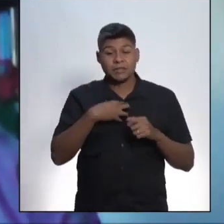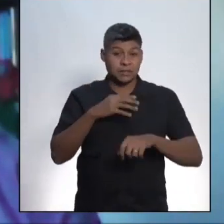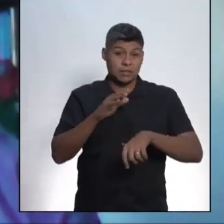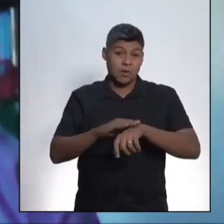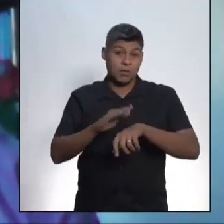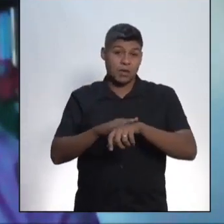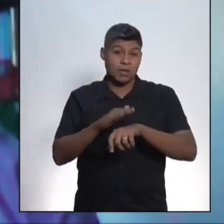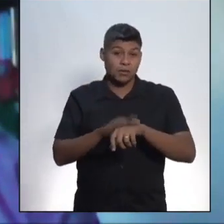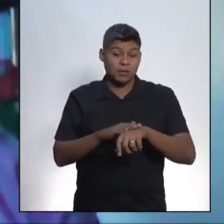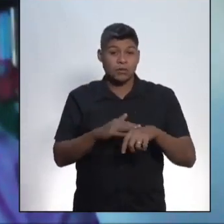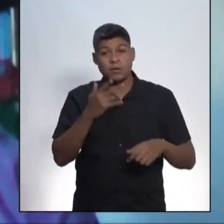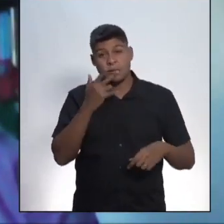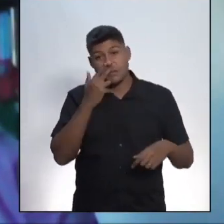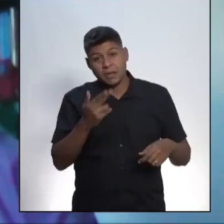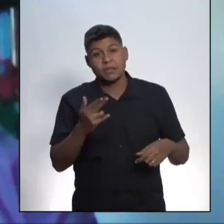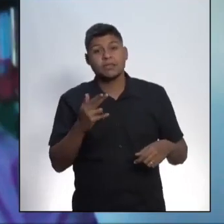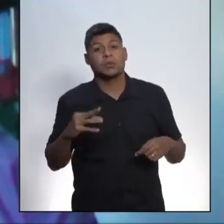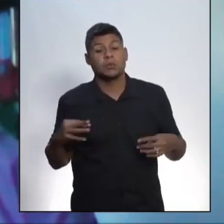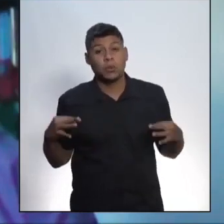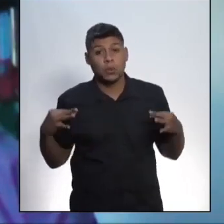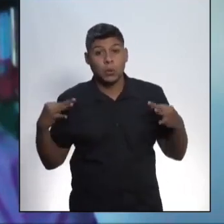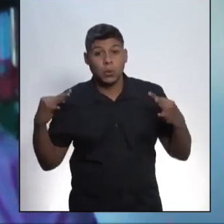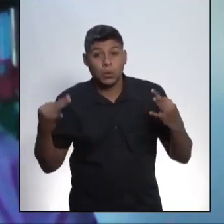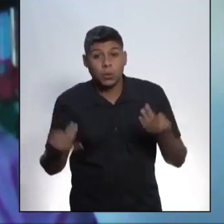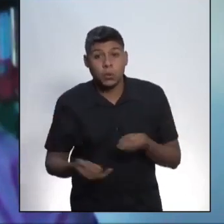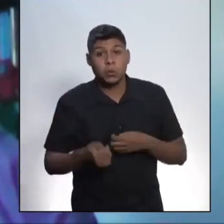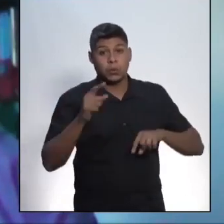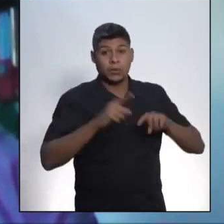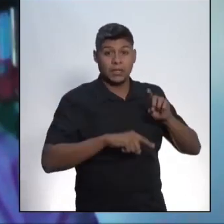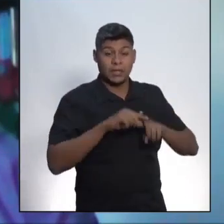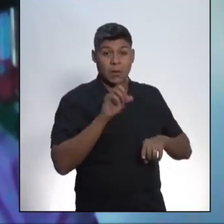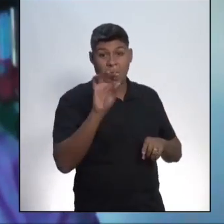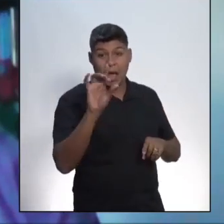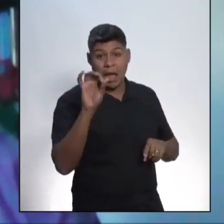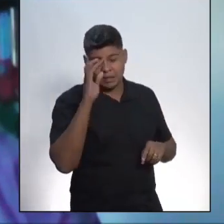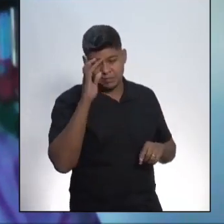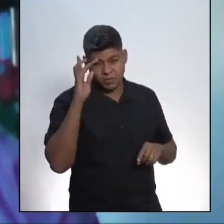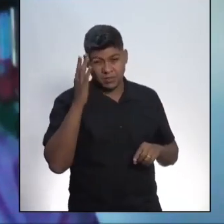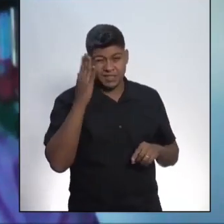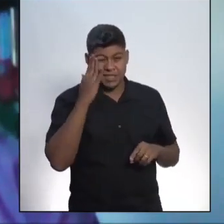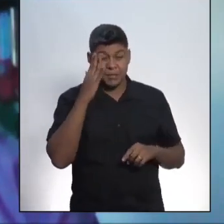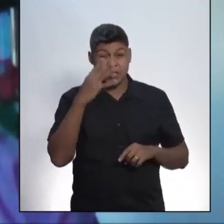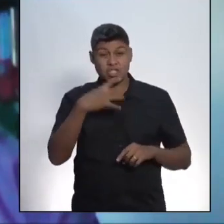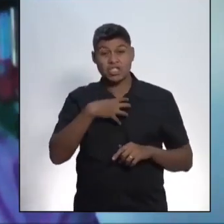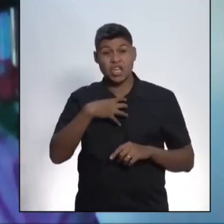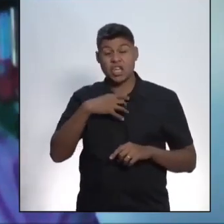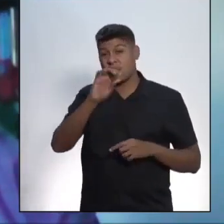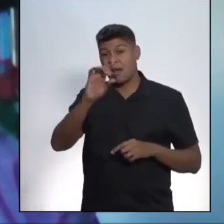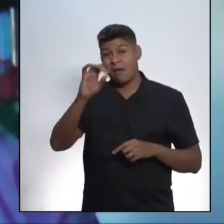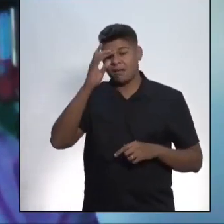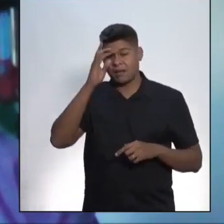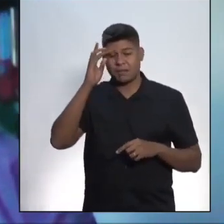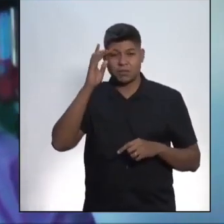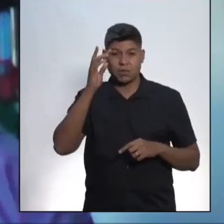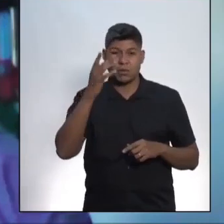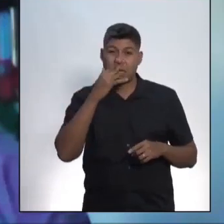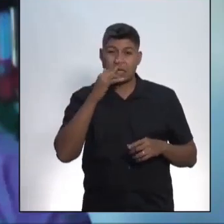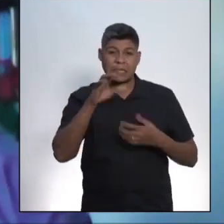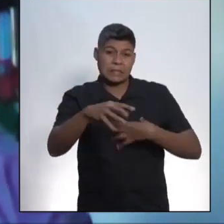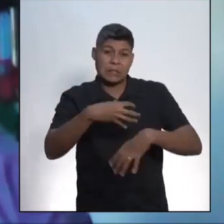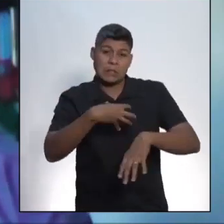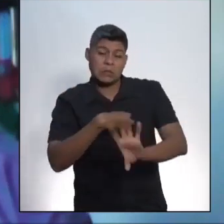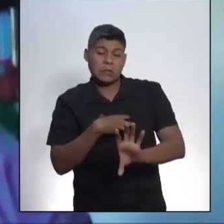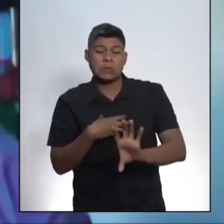momento, vale totalmente o recurso de cada um, o jeito de cada um, né? O toque de cada